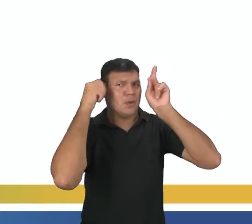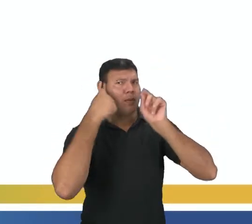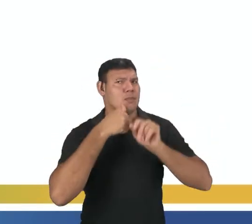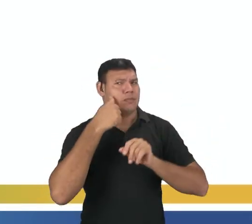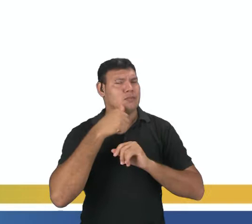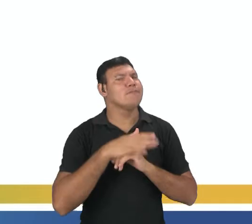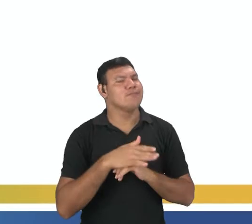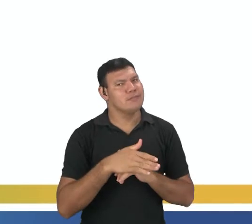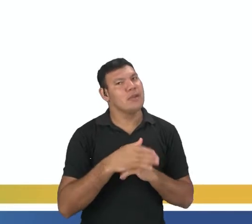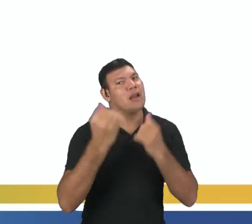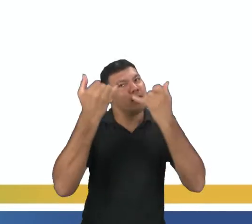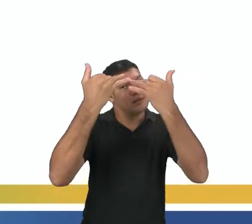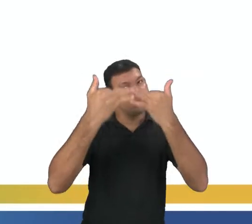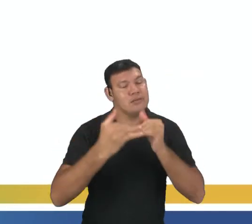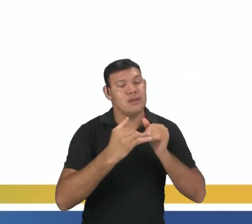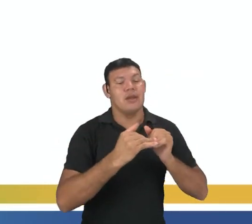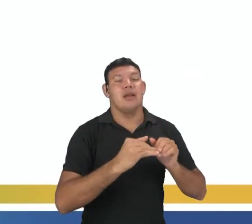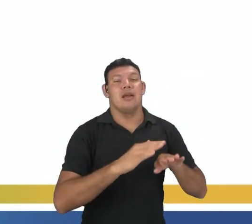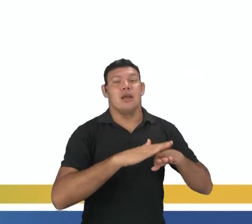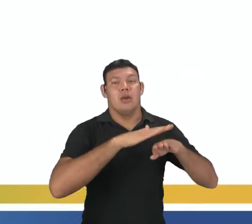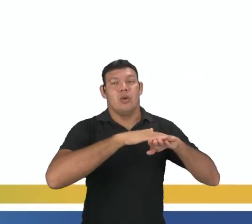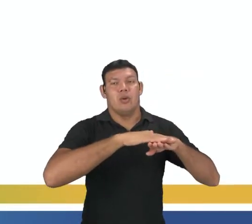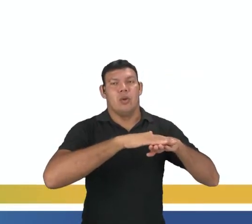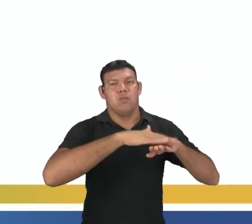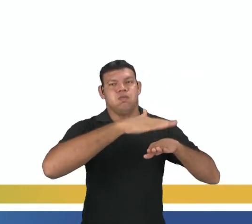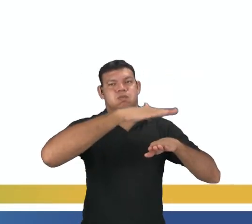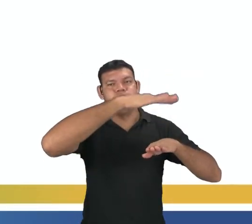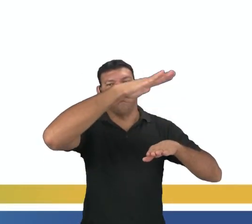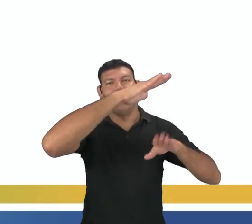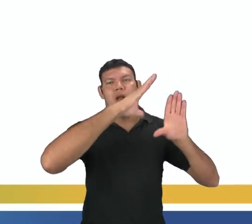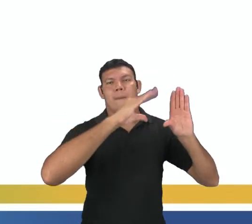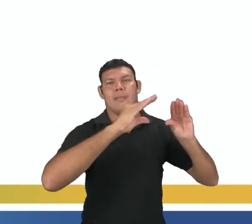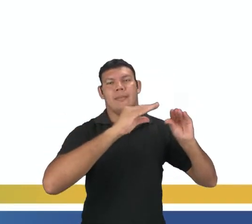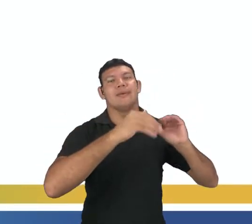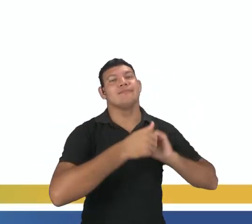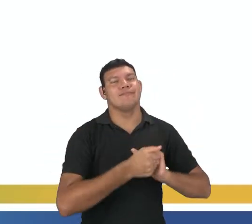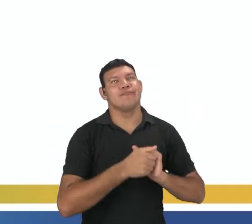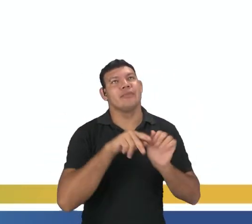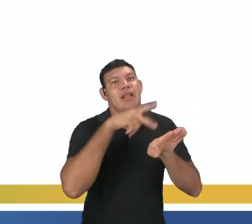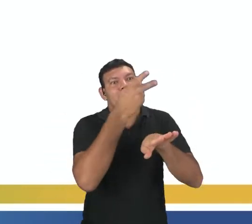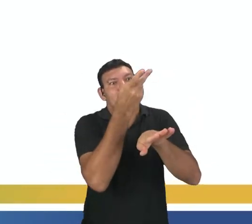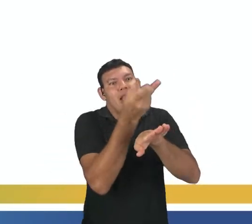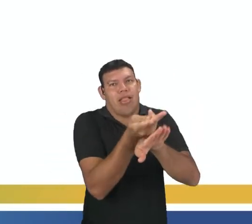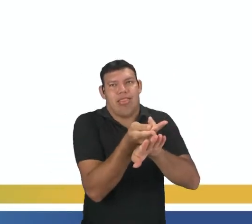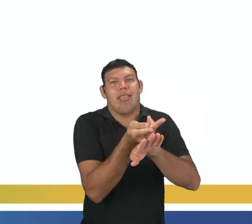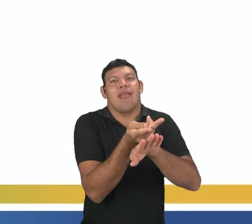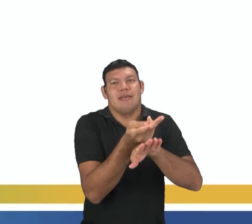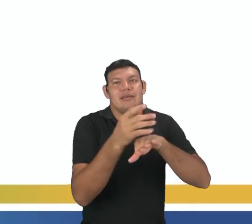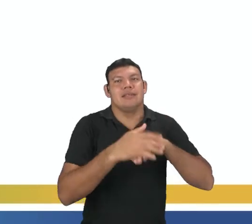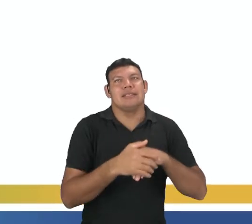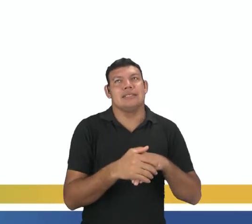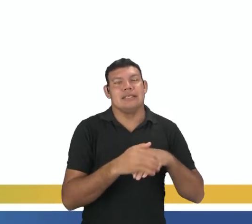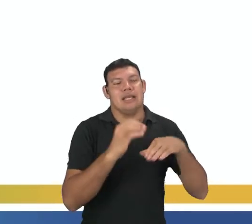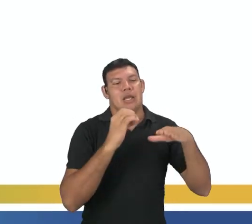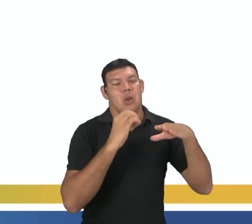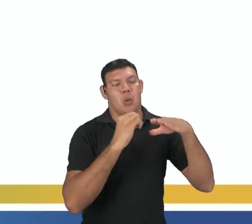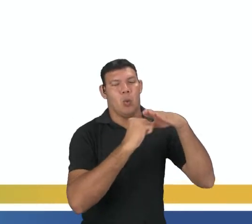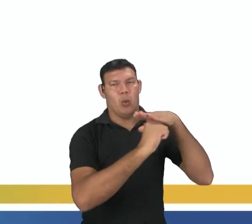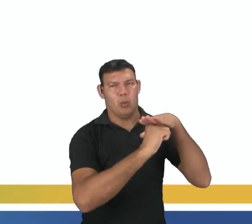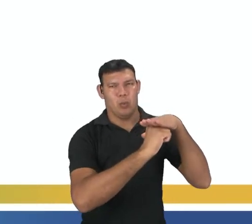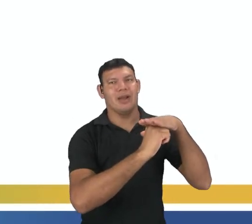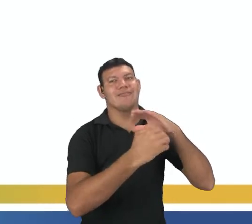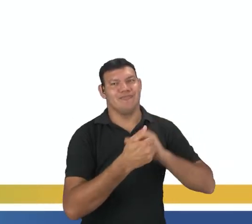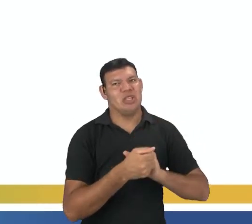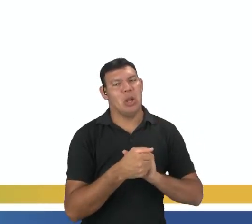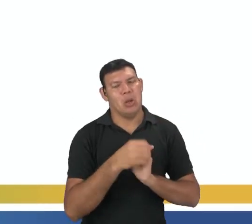sobre, né, empilhar vários colchões para uma princesa deitar para descobrir sobre uma ervilha, para descobrir se realmente é uma